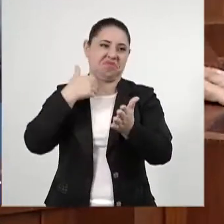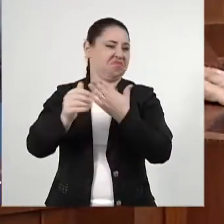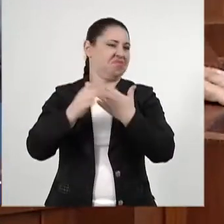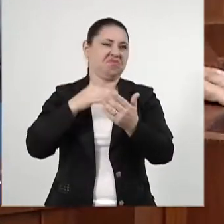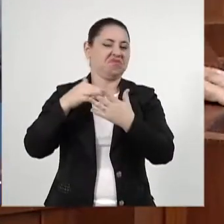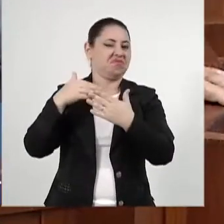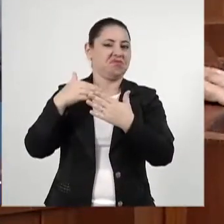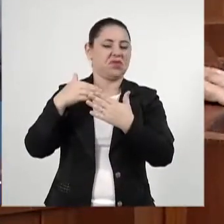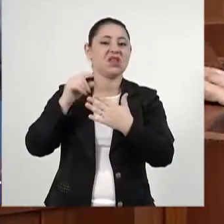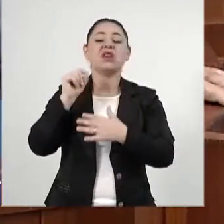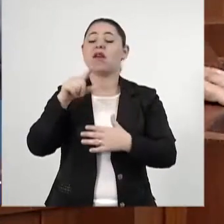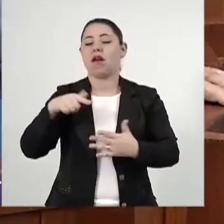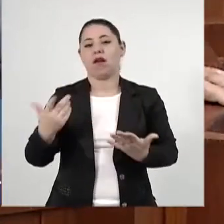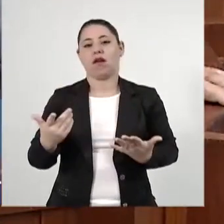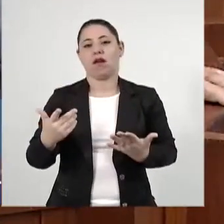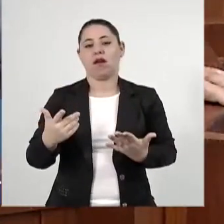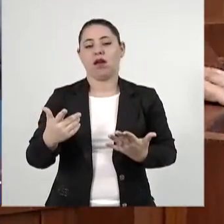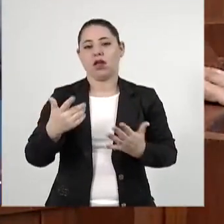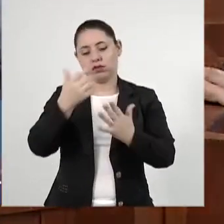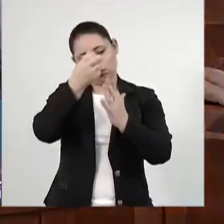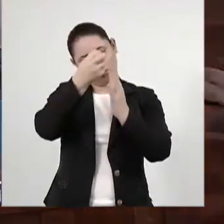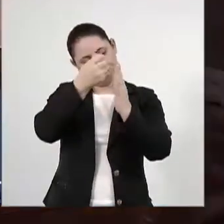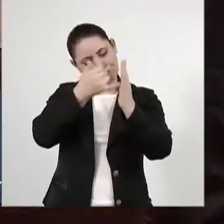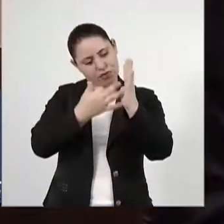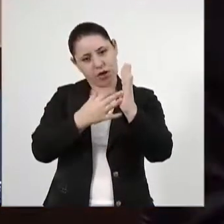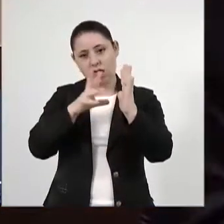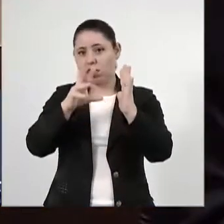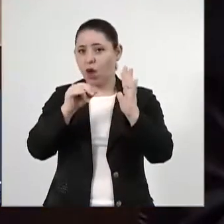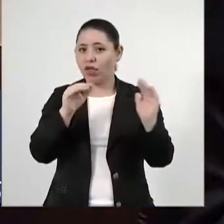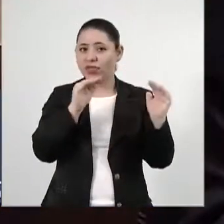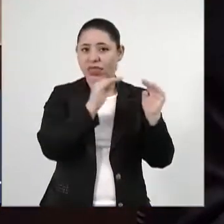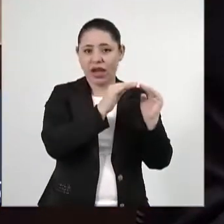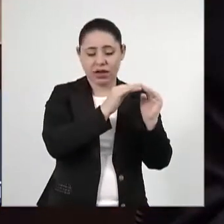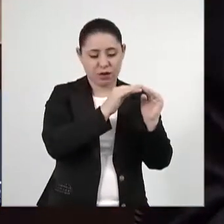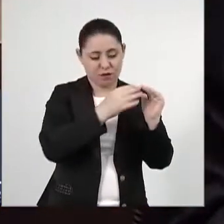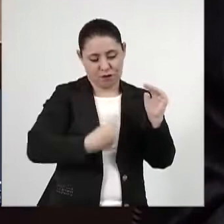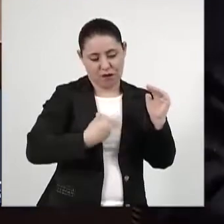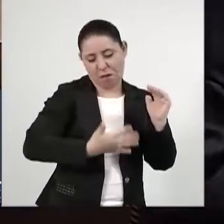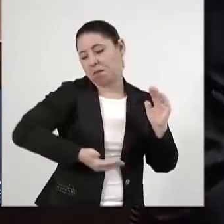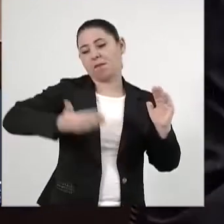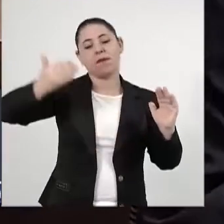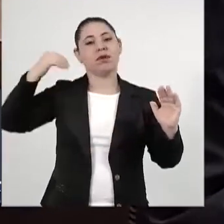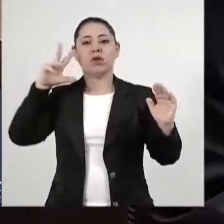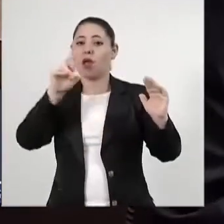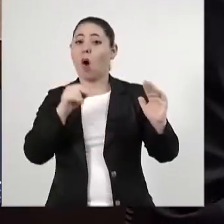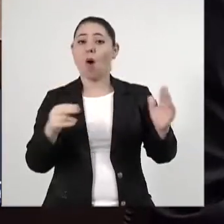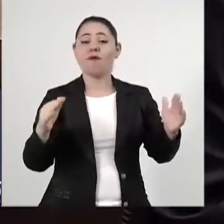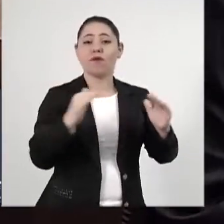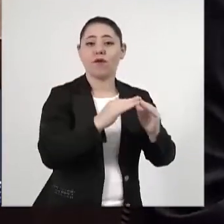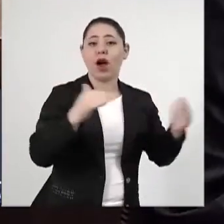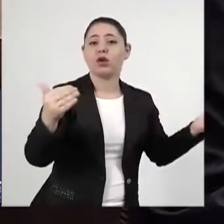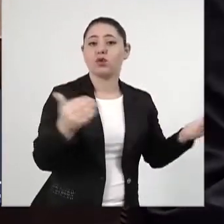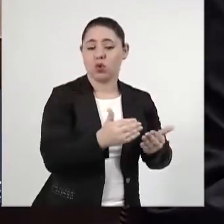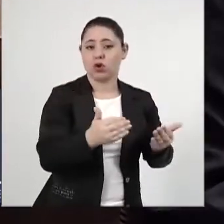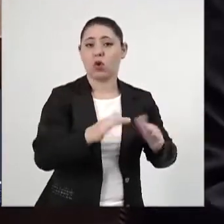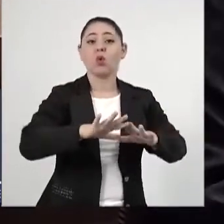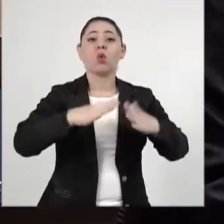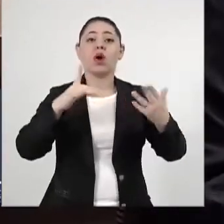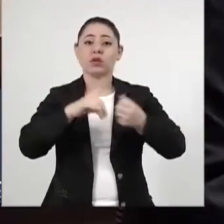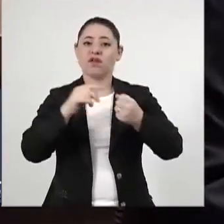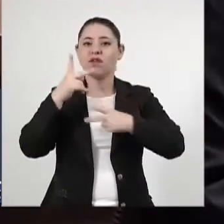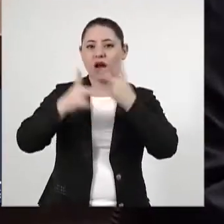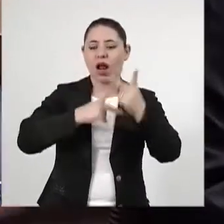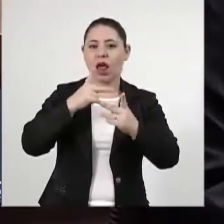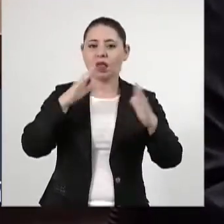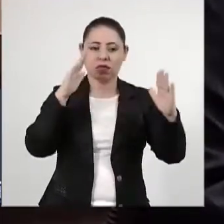ordem, não está escrito a terra que eles habitaram. Quando Vossa Excelência coloca a terra que eles habitam,